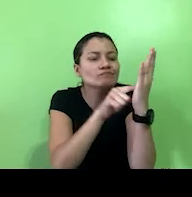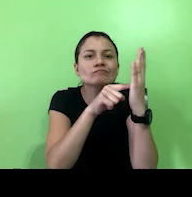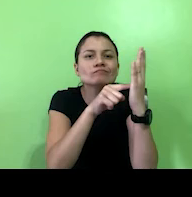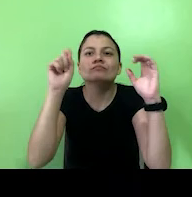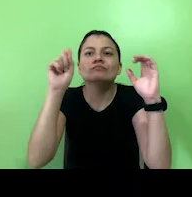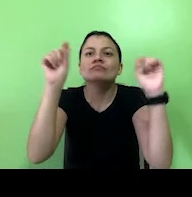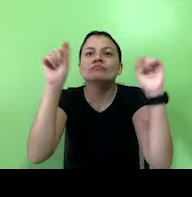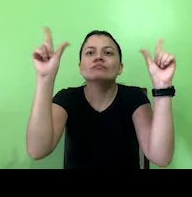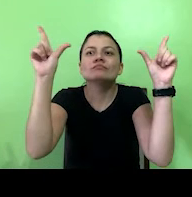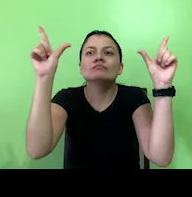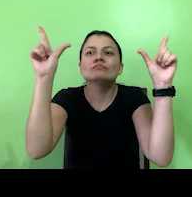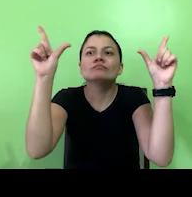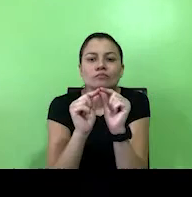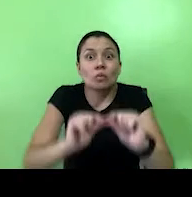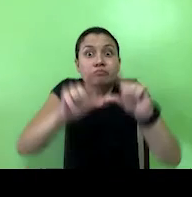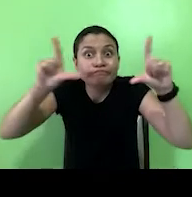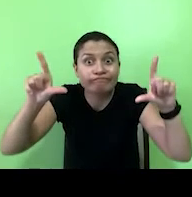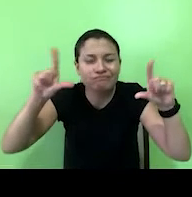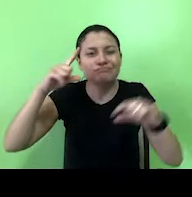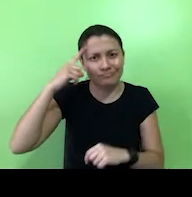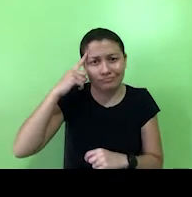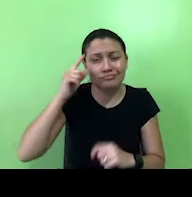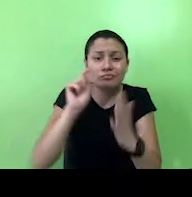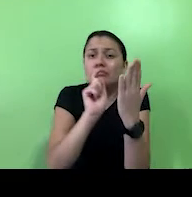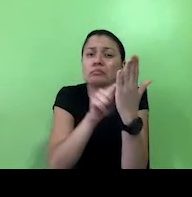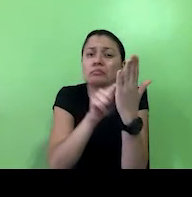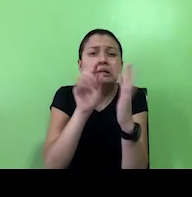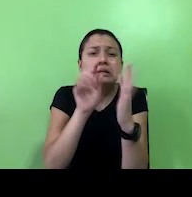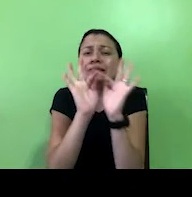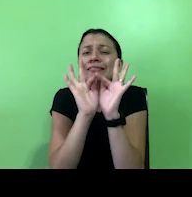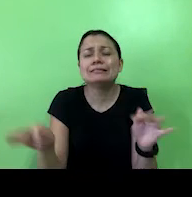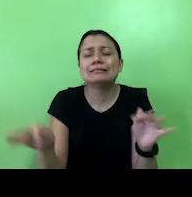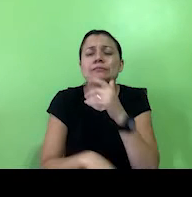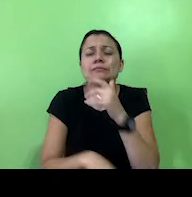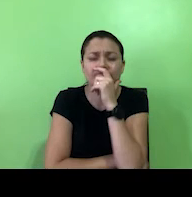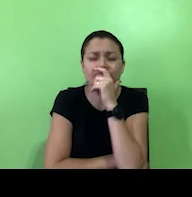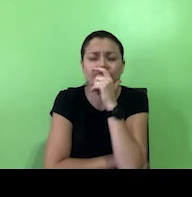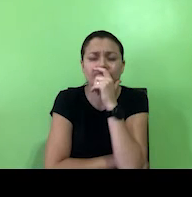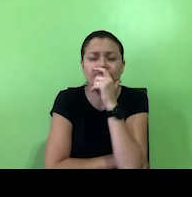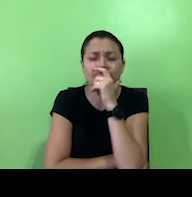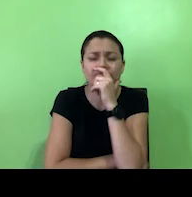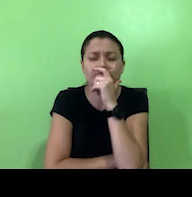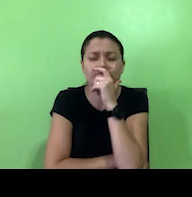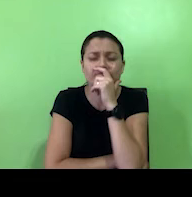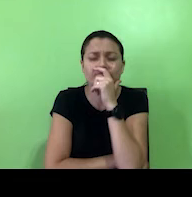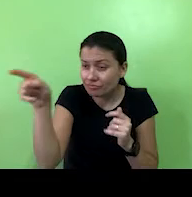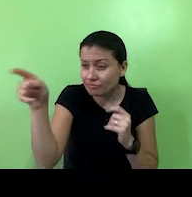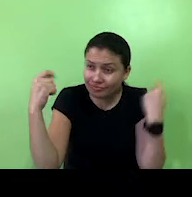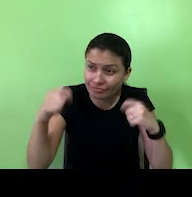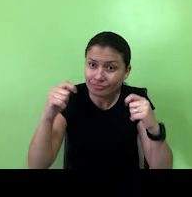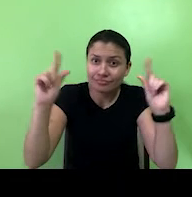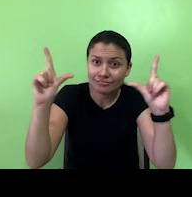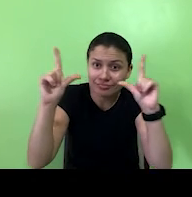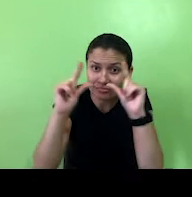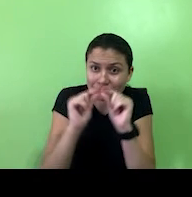do minimizar. E a gente tentava, às vezes, dizer para ele que olha, era como